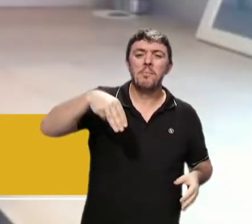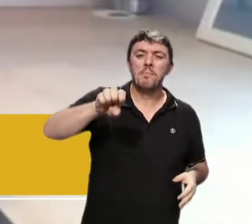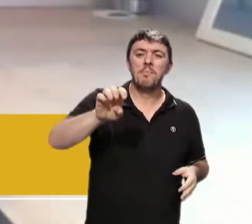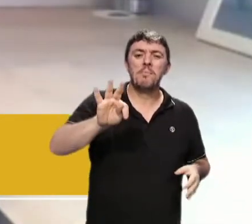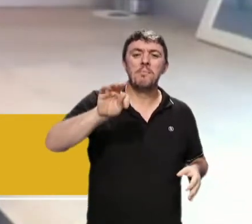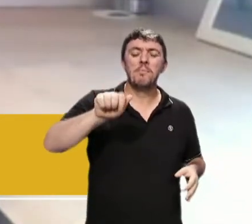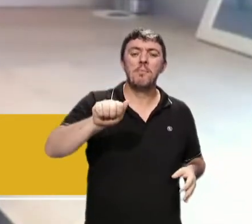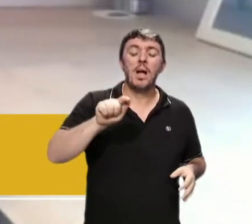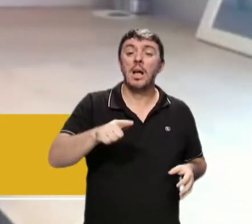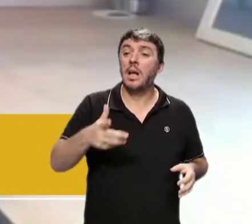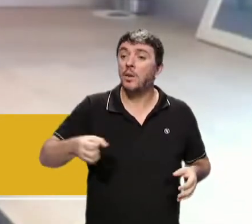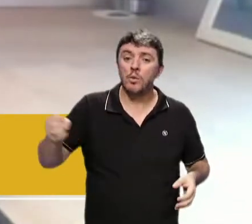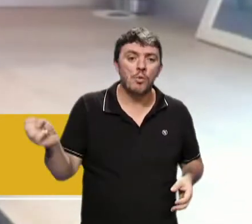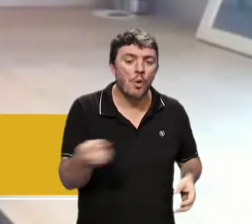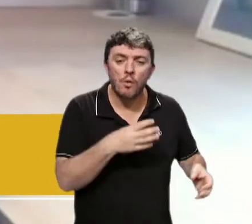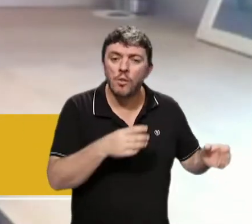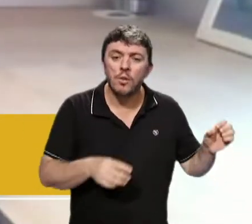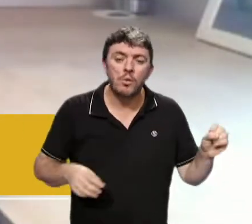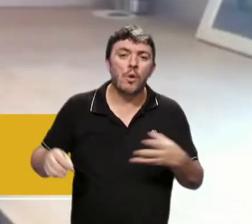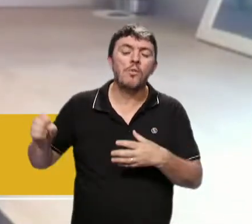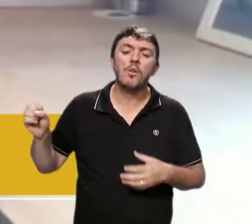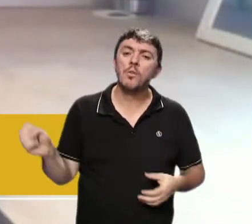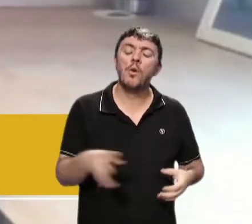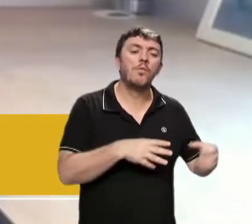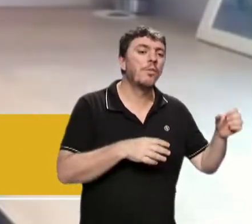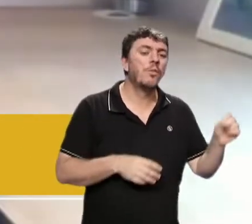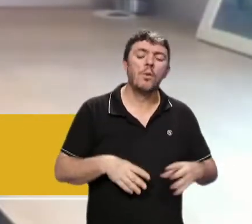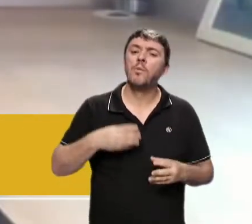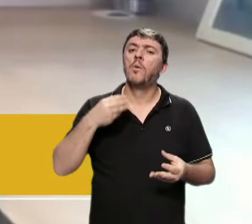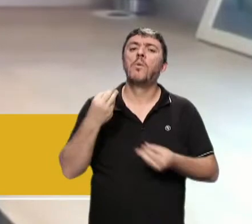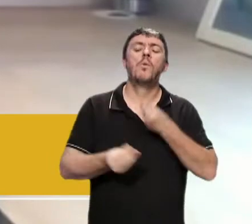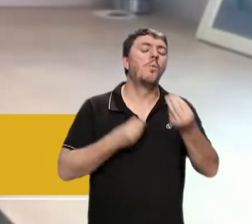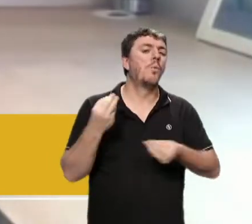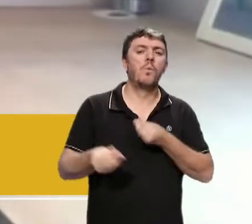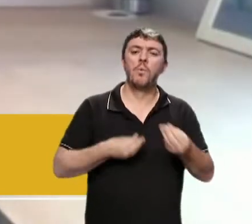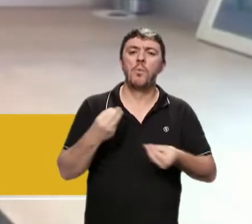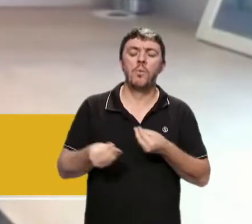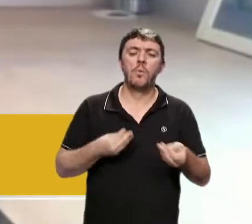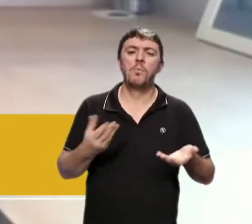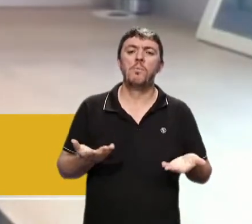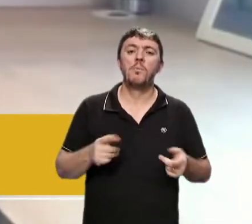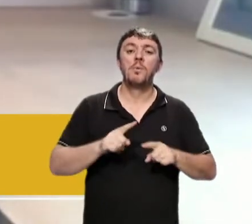em inovar. Inovar, como eu posso incrementar? Só que